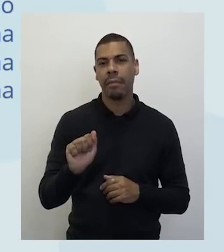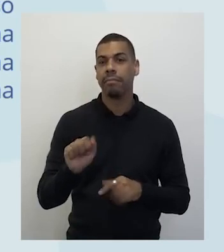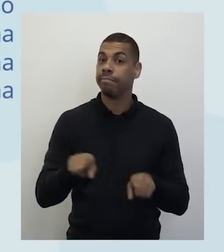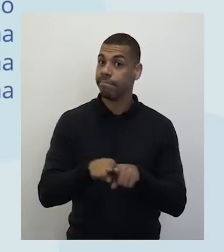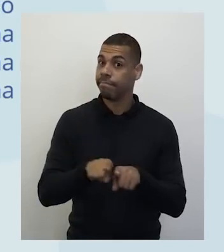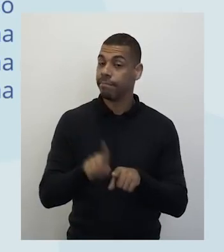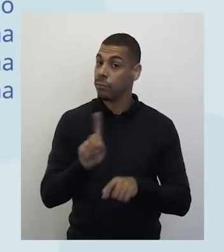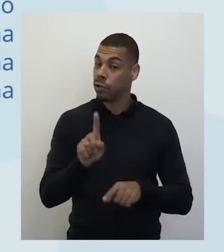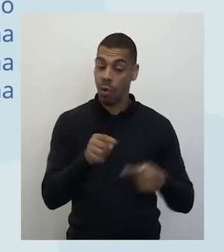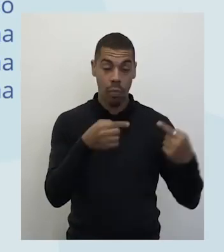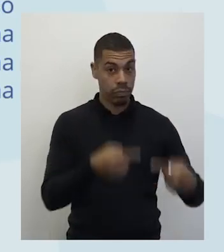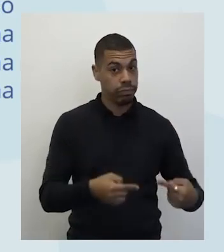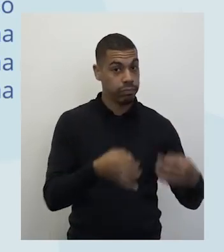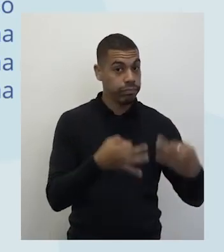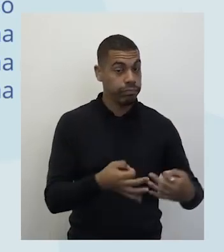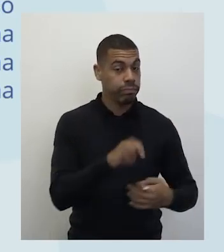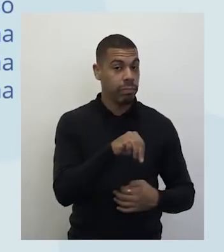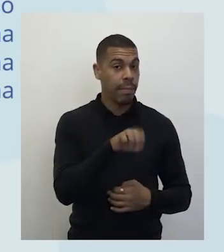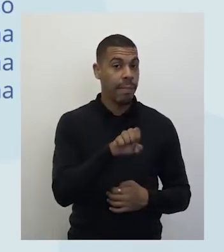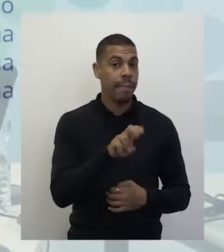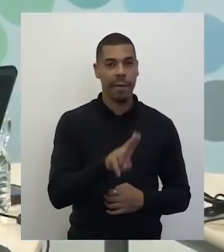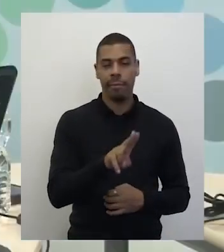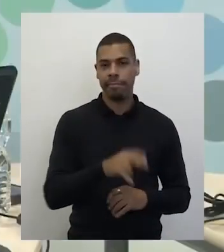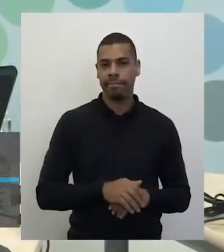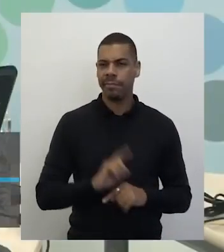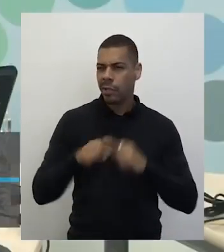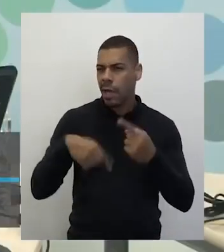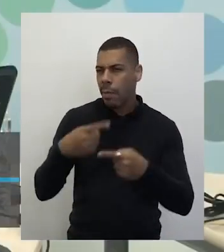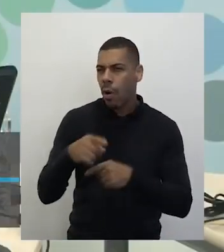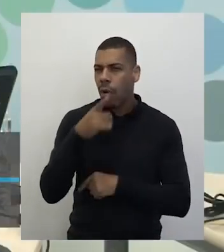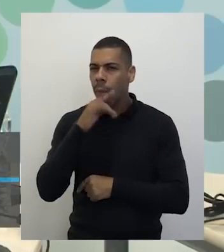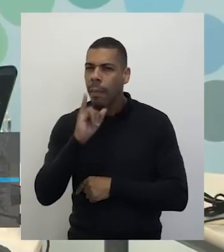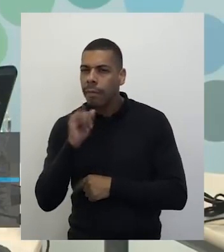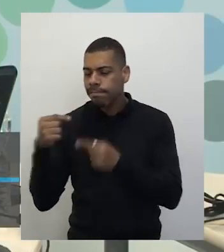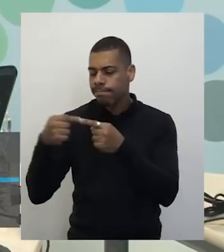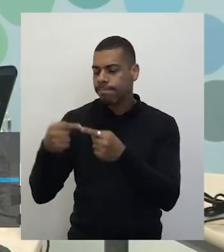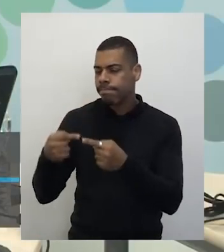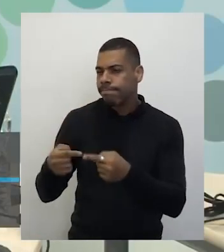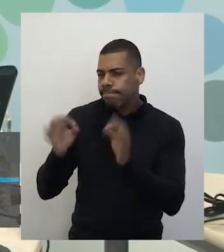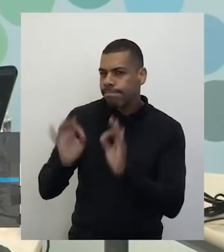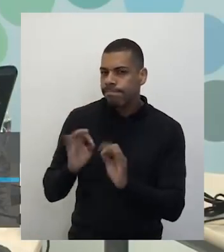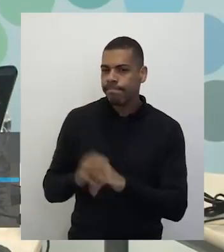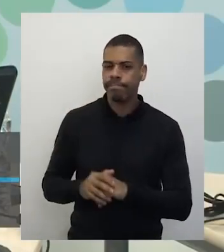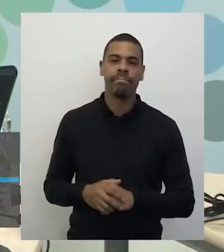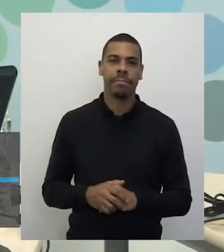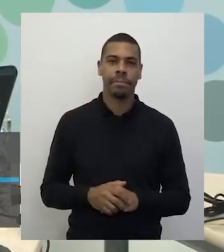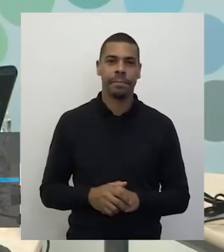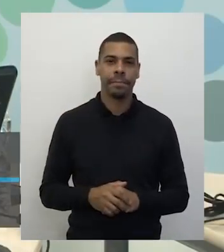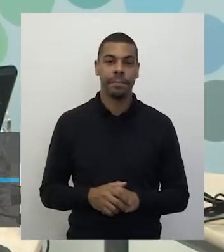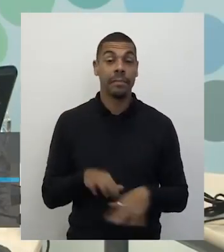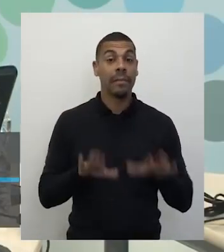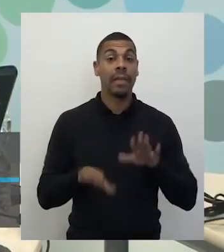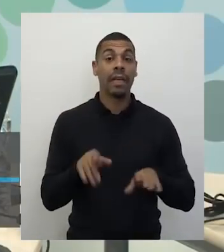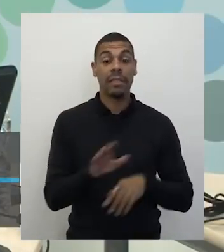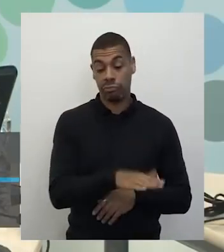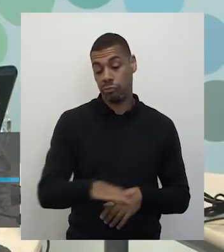lá minha pão, certo? Aí, depois que o pai corrigiu, parece que para enfatizar até, e às vezes até por motivo de